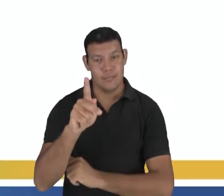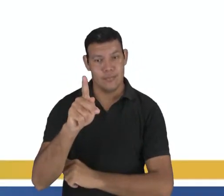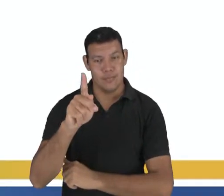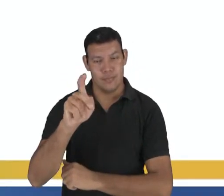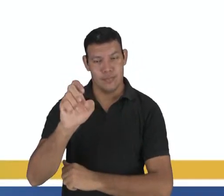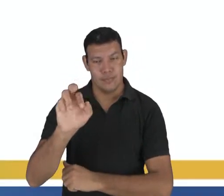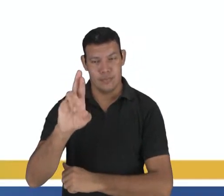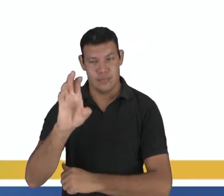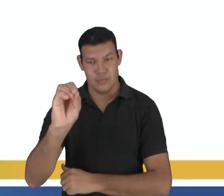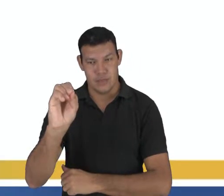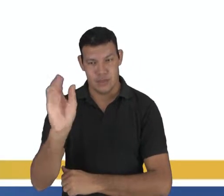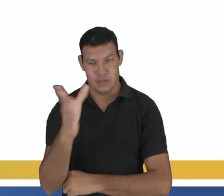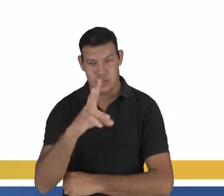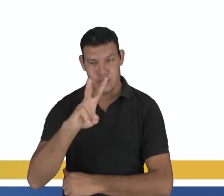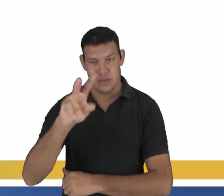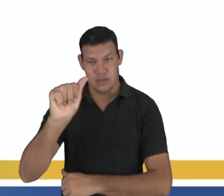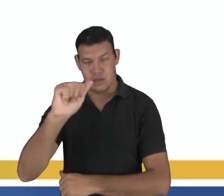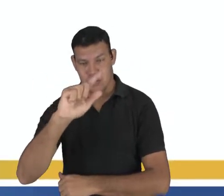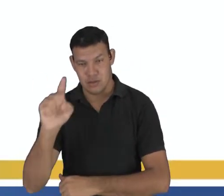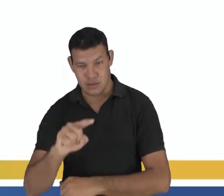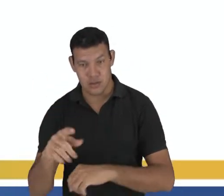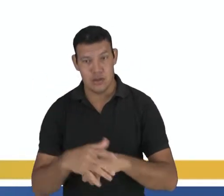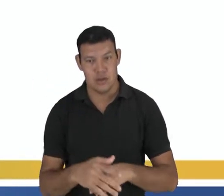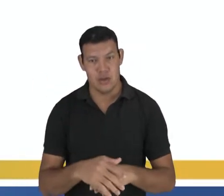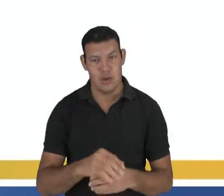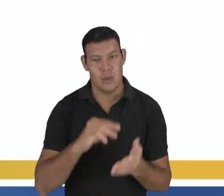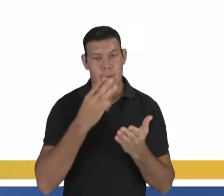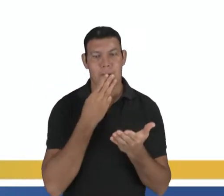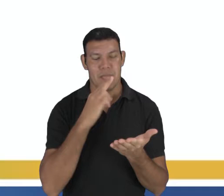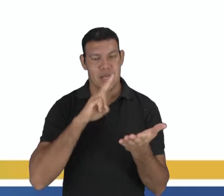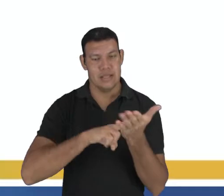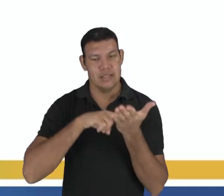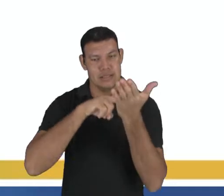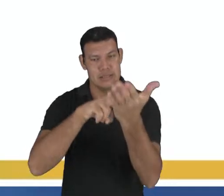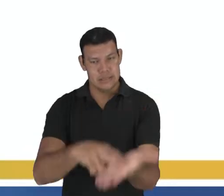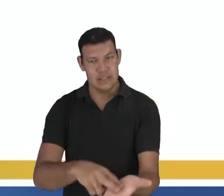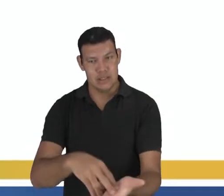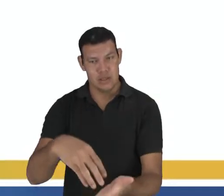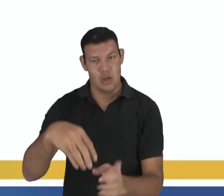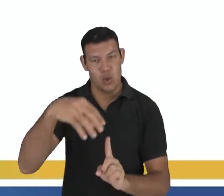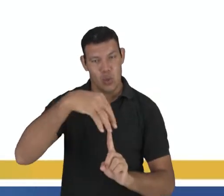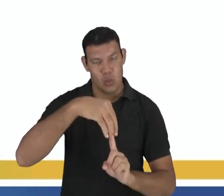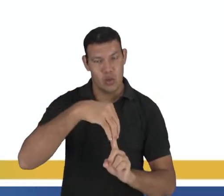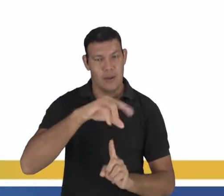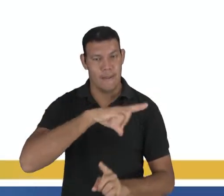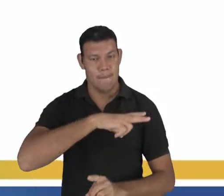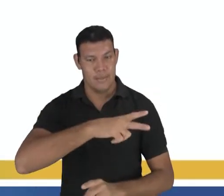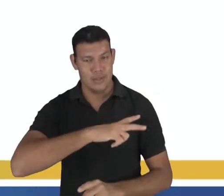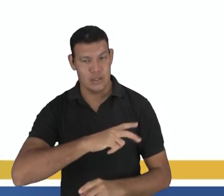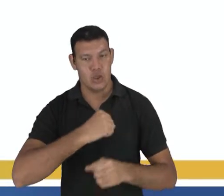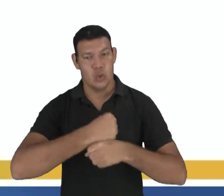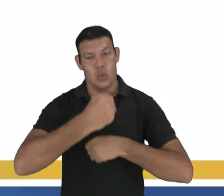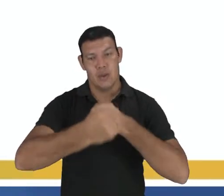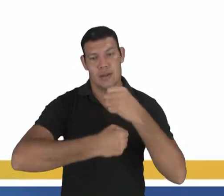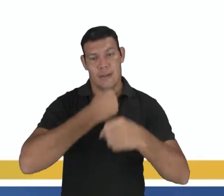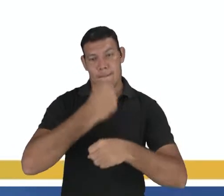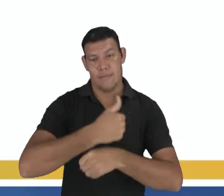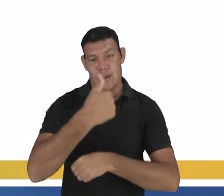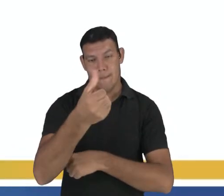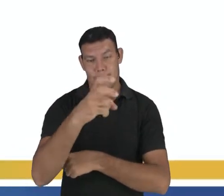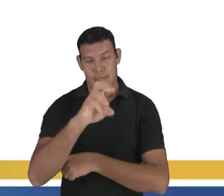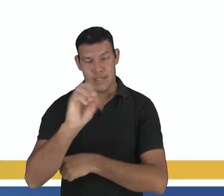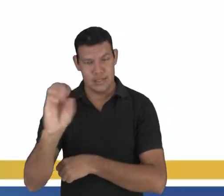Caminha descreveu, na carta que enviou ao rei de Portugal, data de 23 de abril de 1500, a